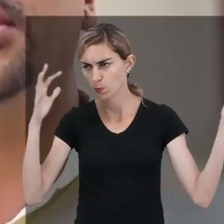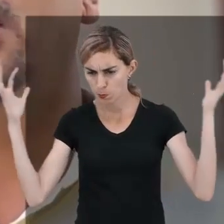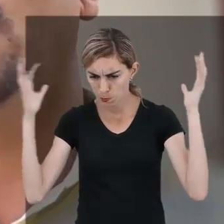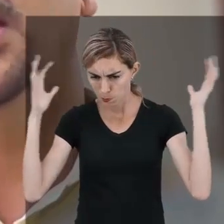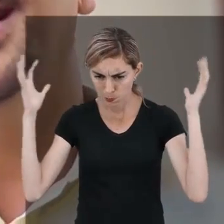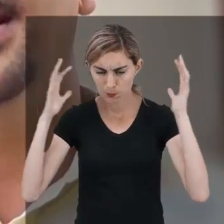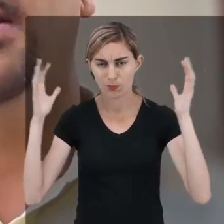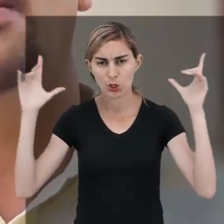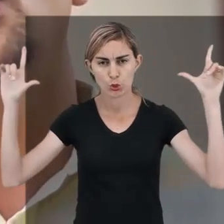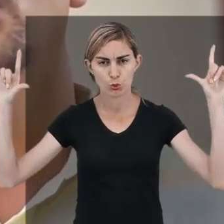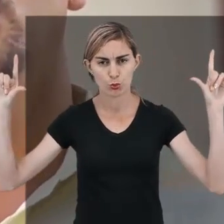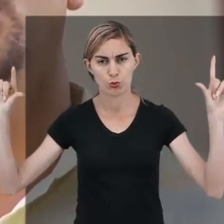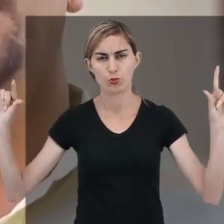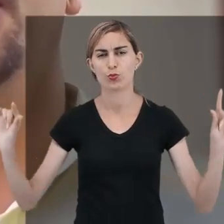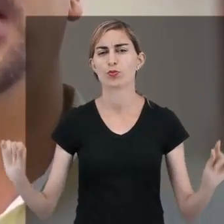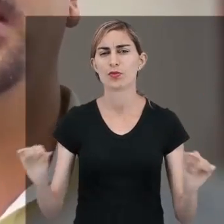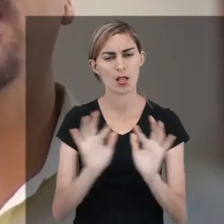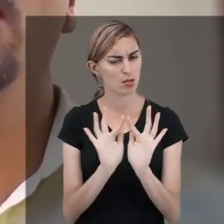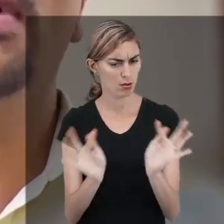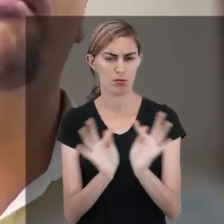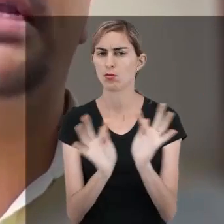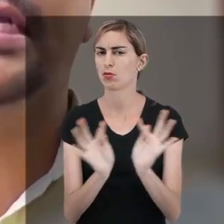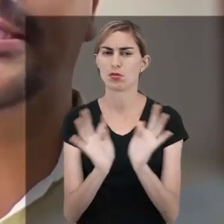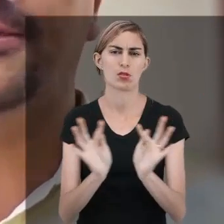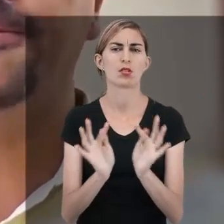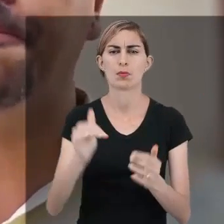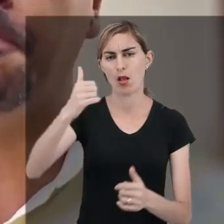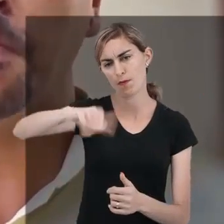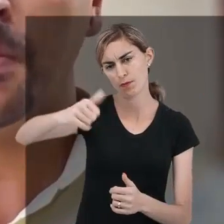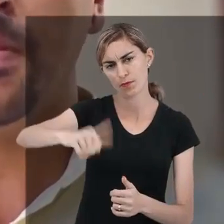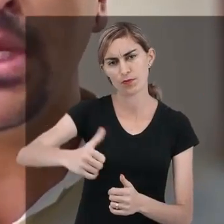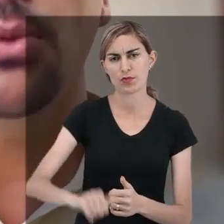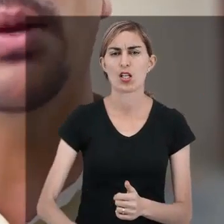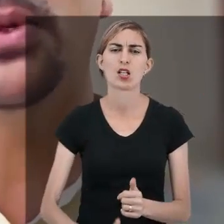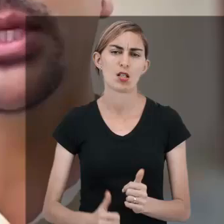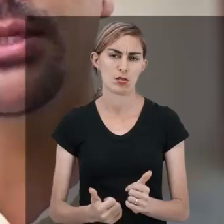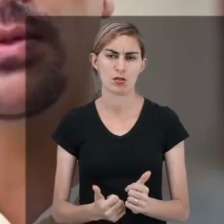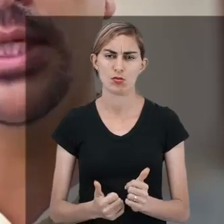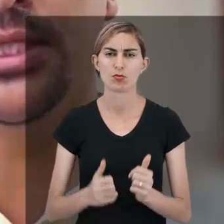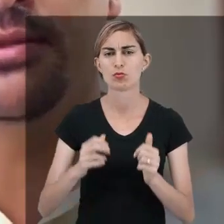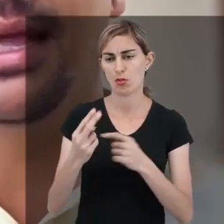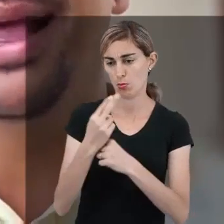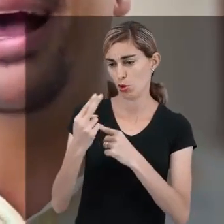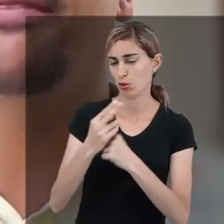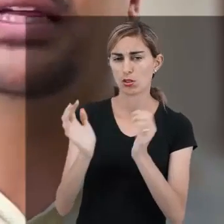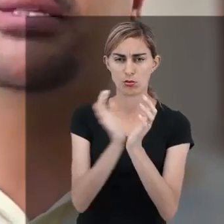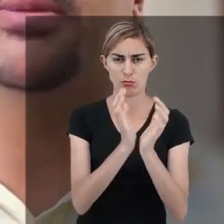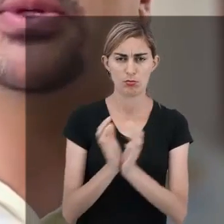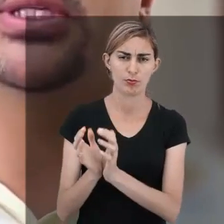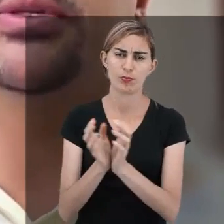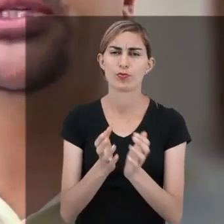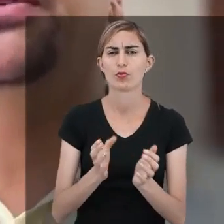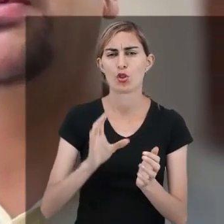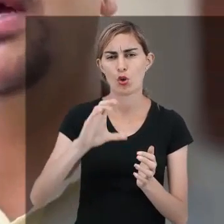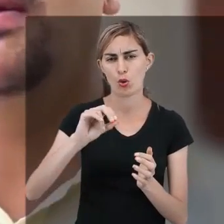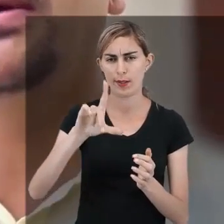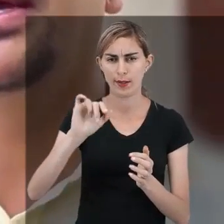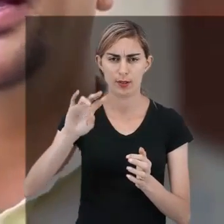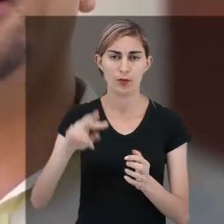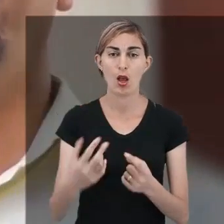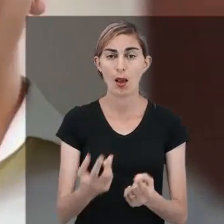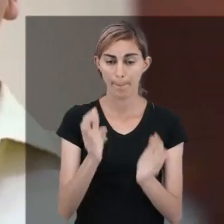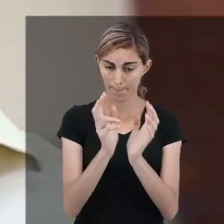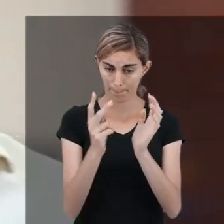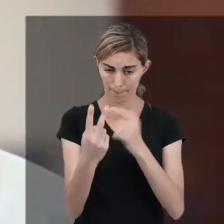ambiente reduziram ou não. Então é muito simples fazer uma avaliação de uma proteção coletiva. A avaliação da proteção